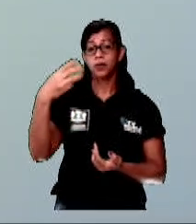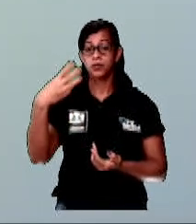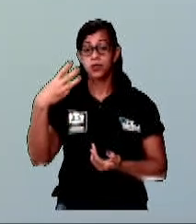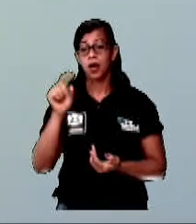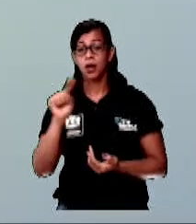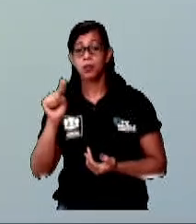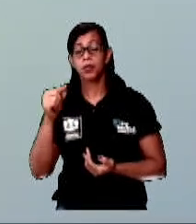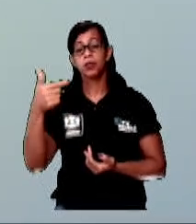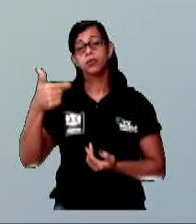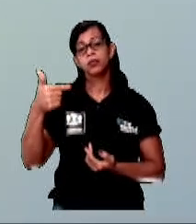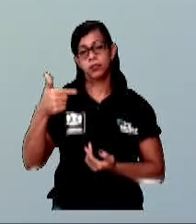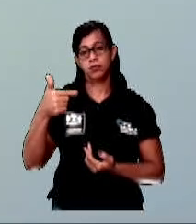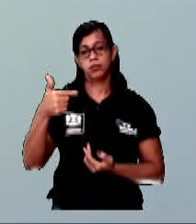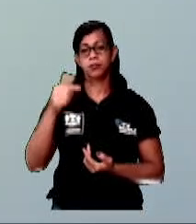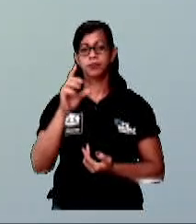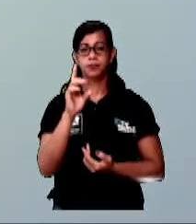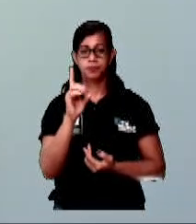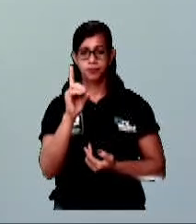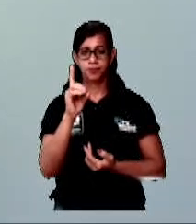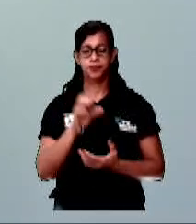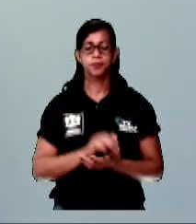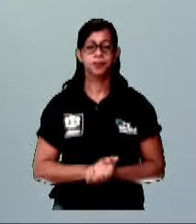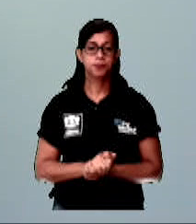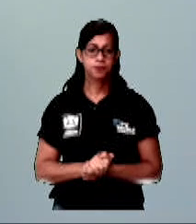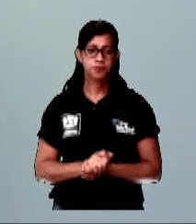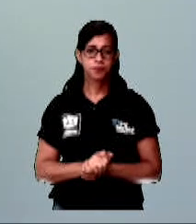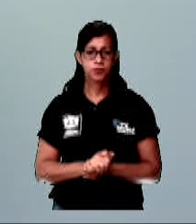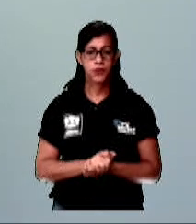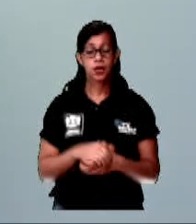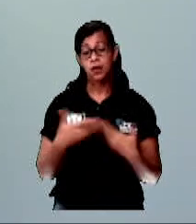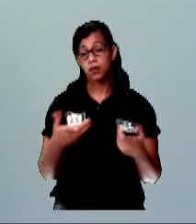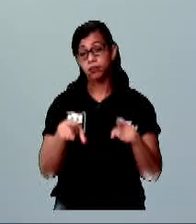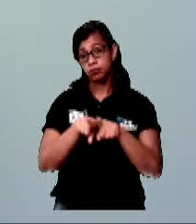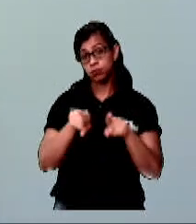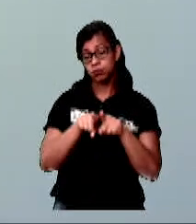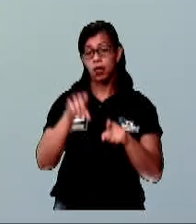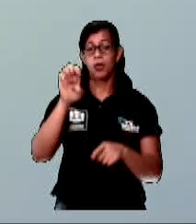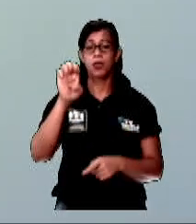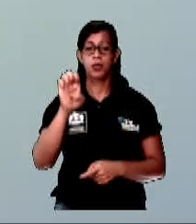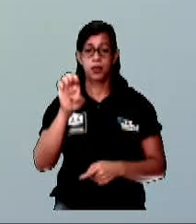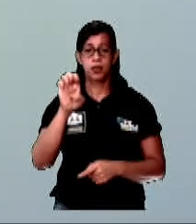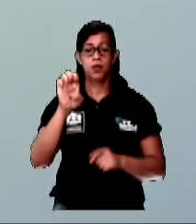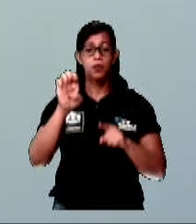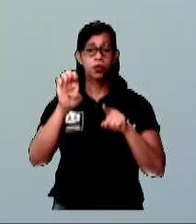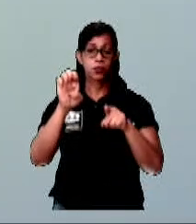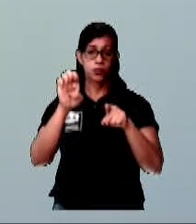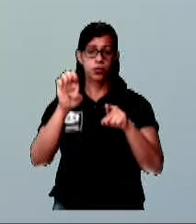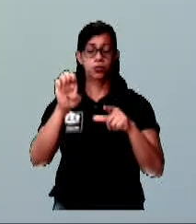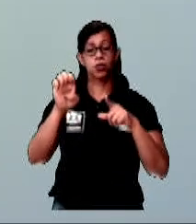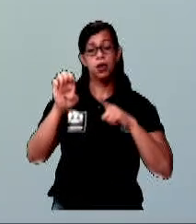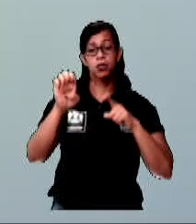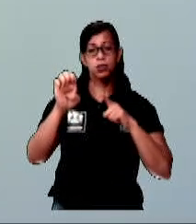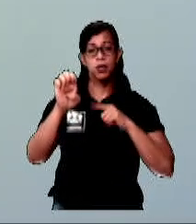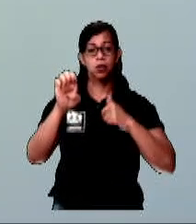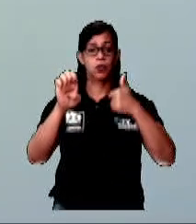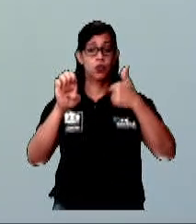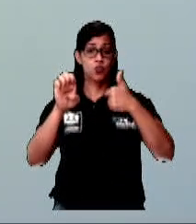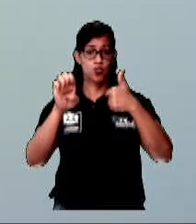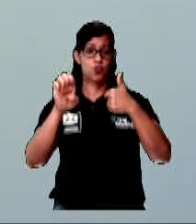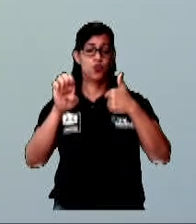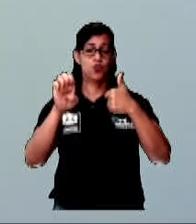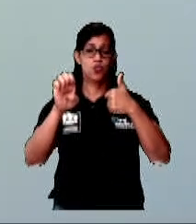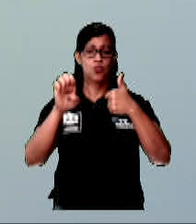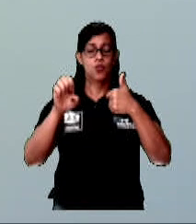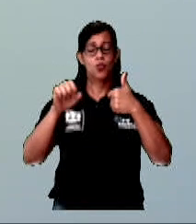para esse ponto D. E o último ponto é o ponto E. No ponto E, eu tenho, ó, 1 unidade para o x e